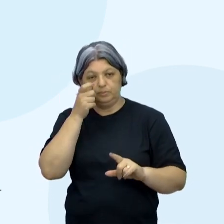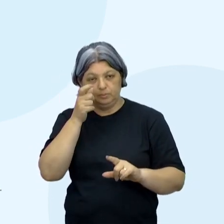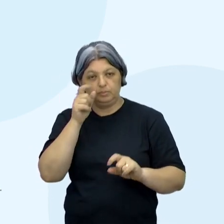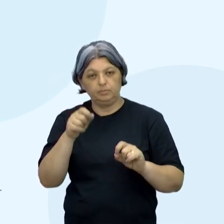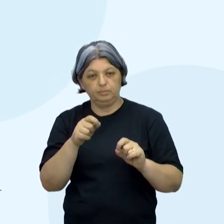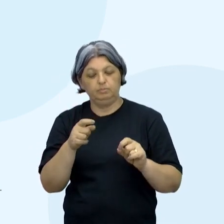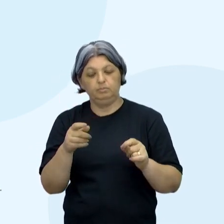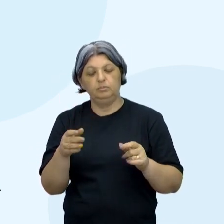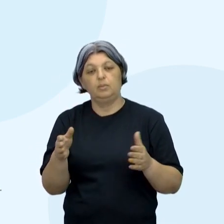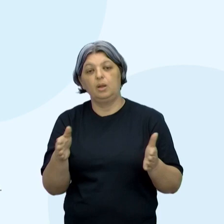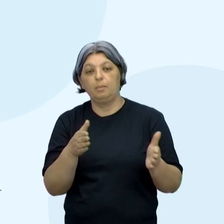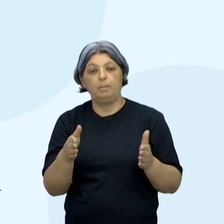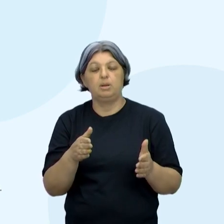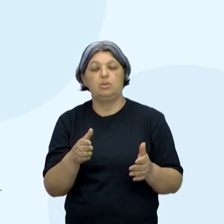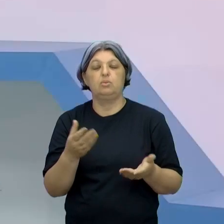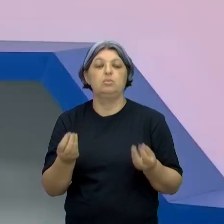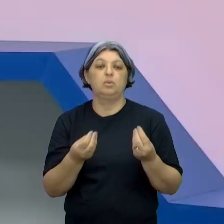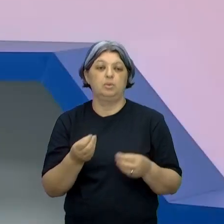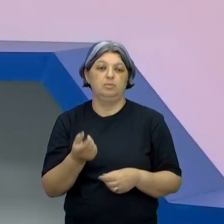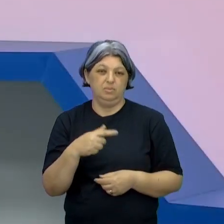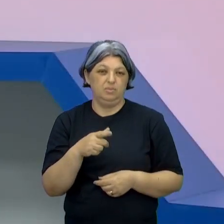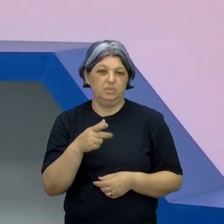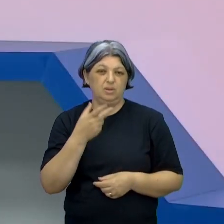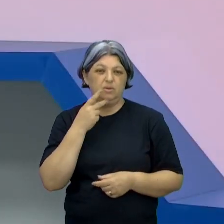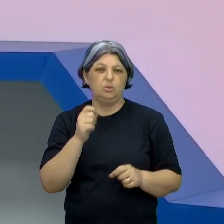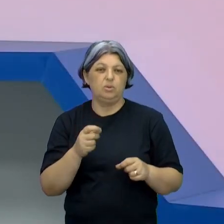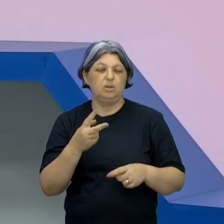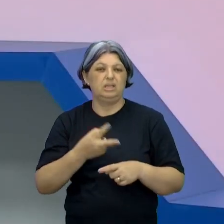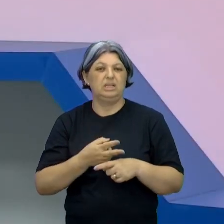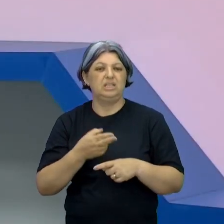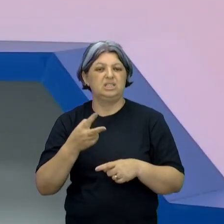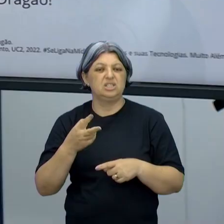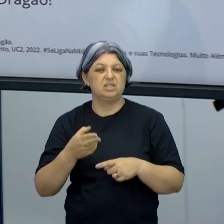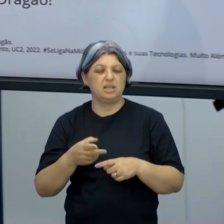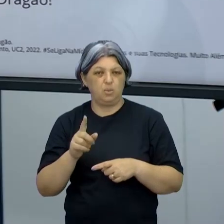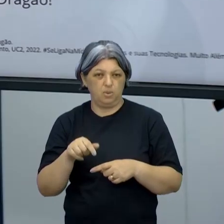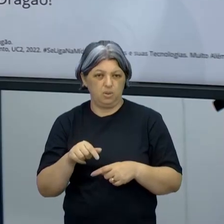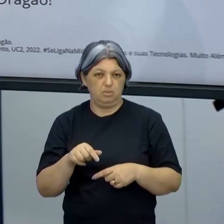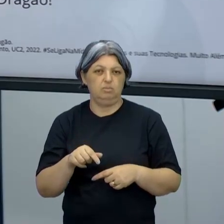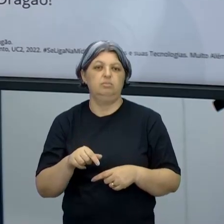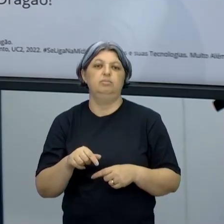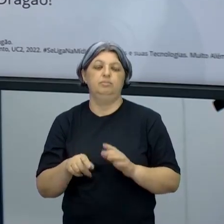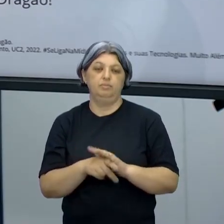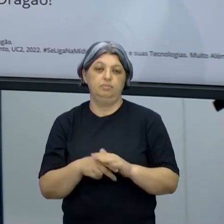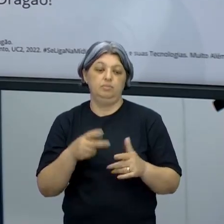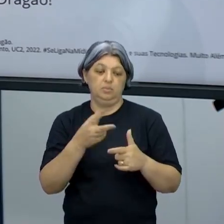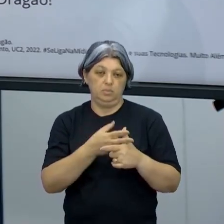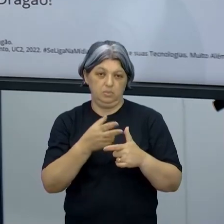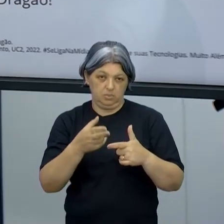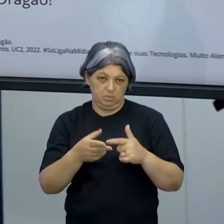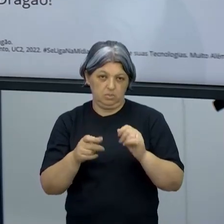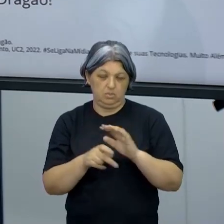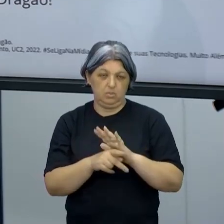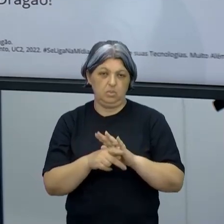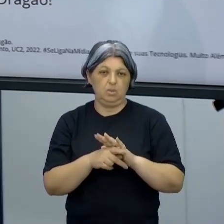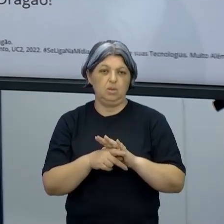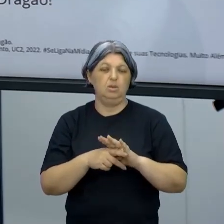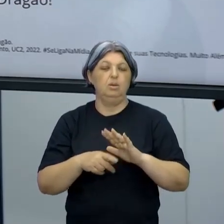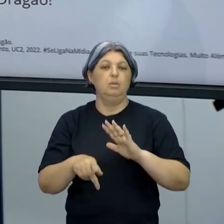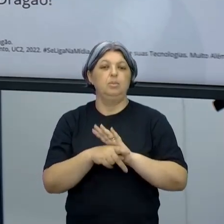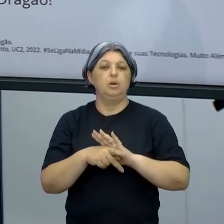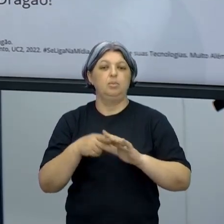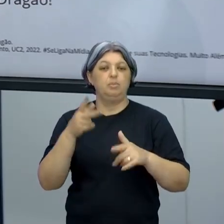deles nesse momento. Então você falou bem de edição dessas coisas também. Sim, nós falamos sobre a célula do videoclipe, que também se